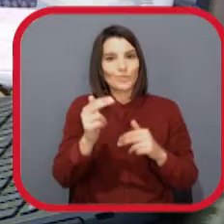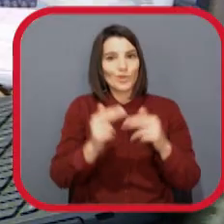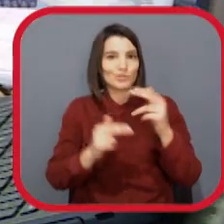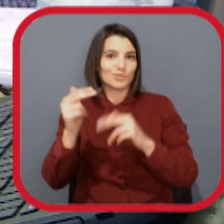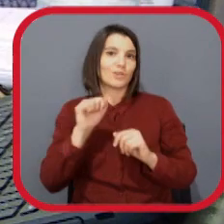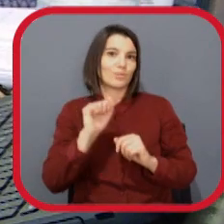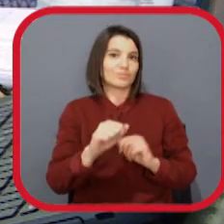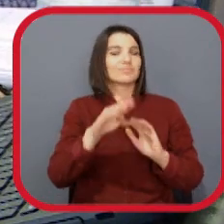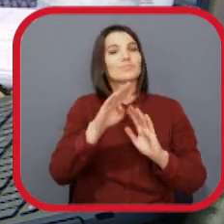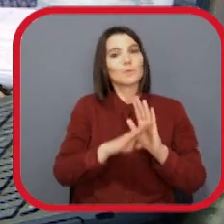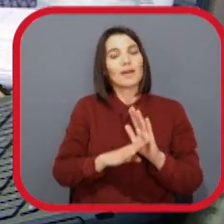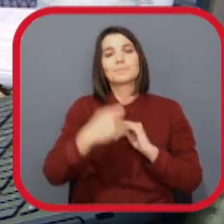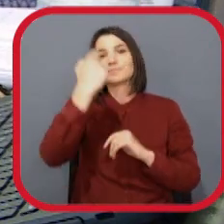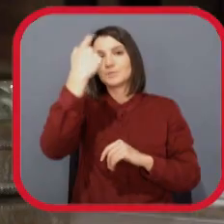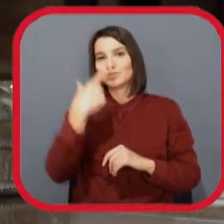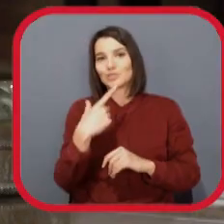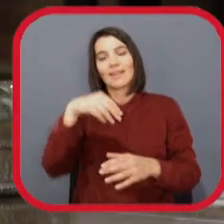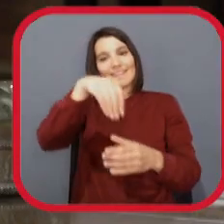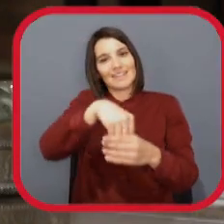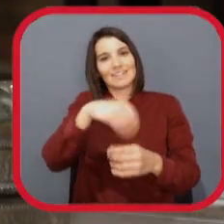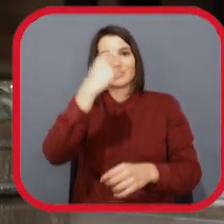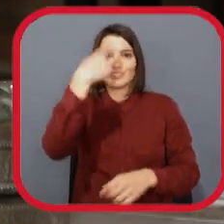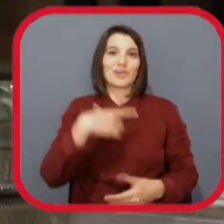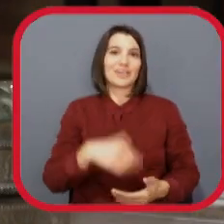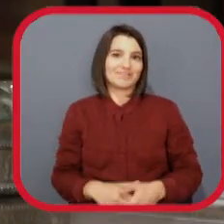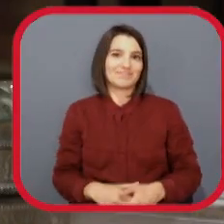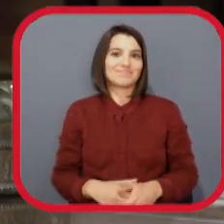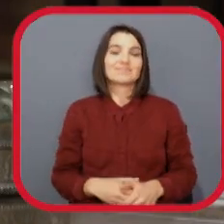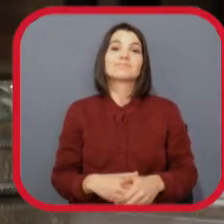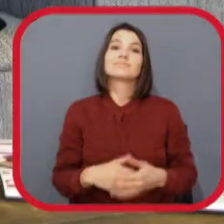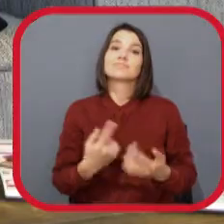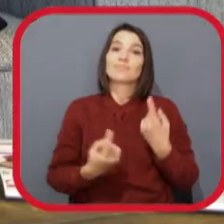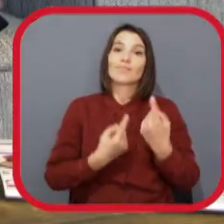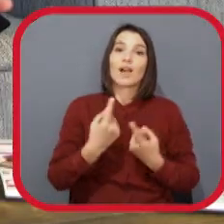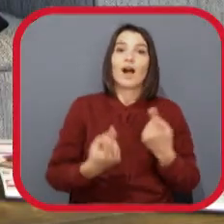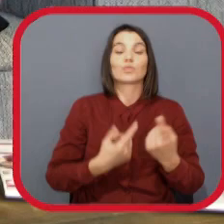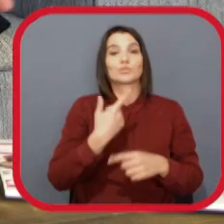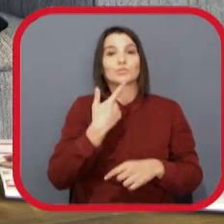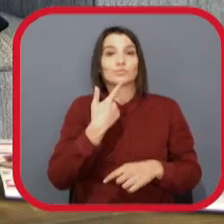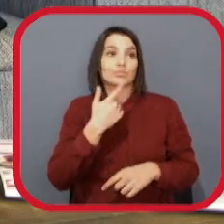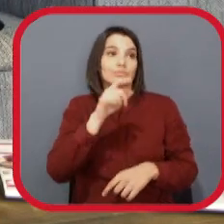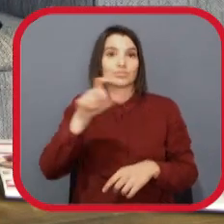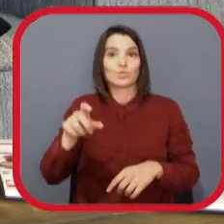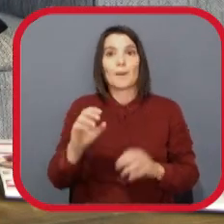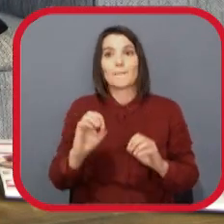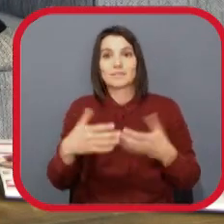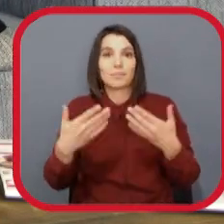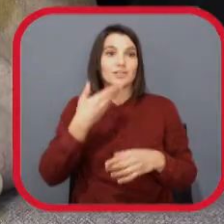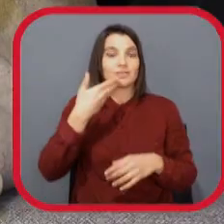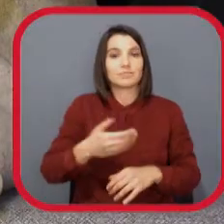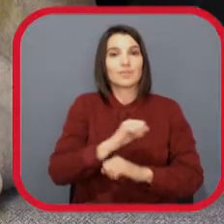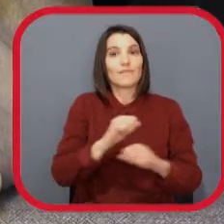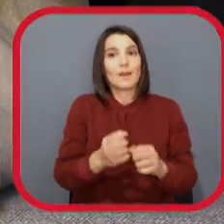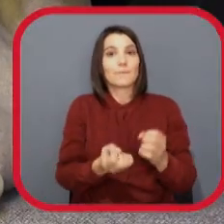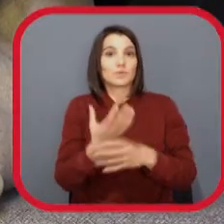de construção do Conta-me Como Foi é uma história dentro de uma história. Através de alguns dos muitos protagonistas e das